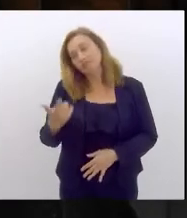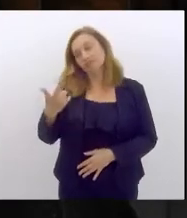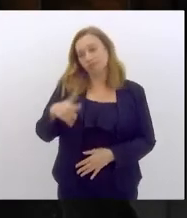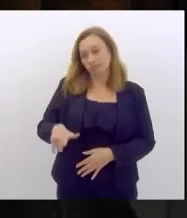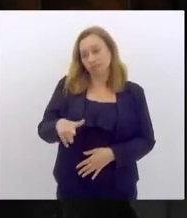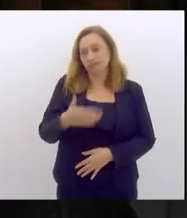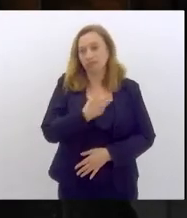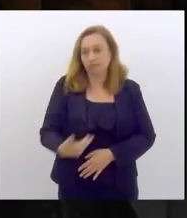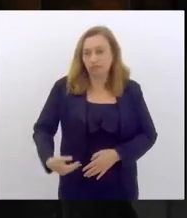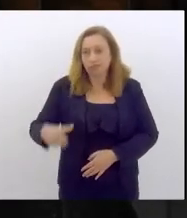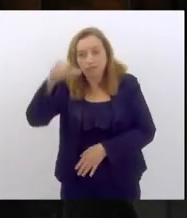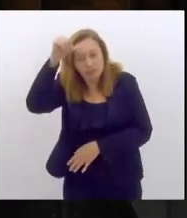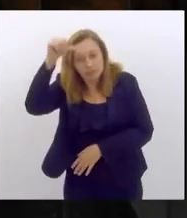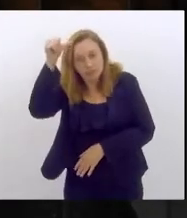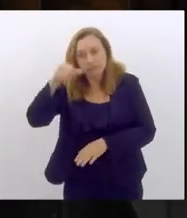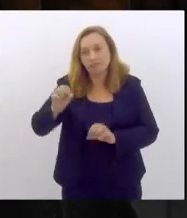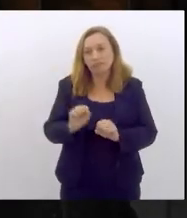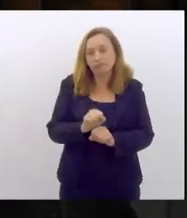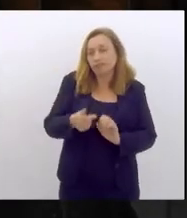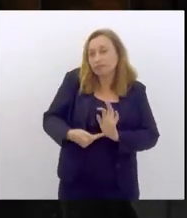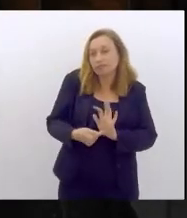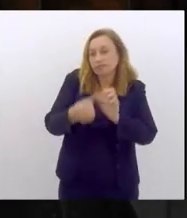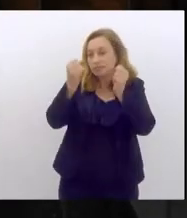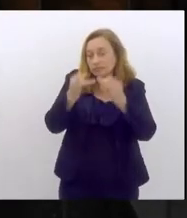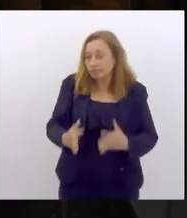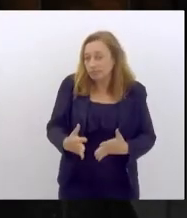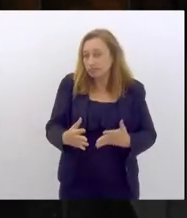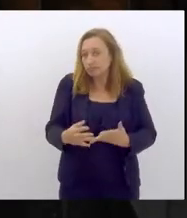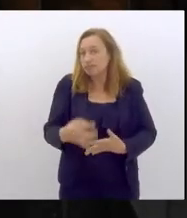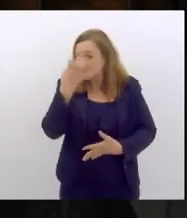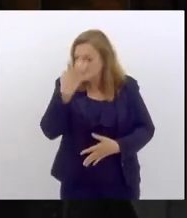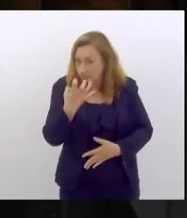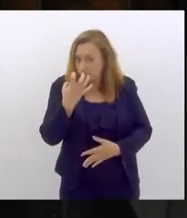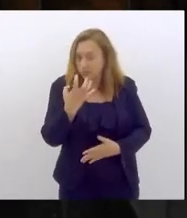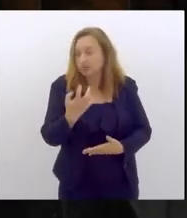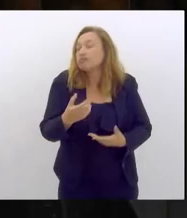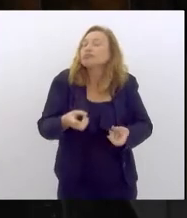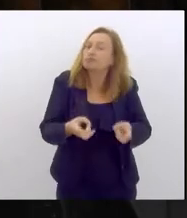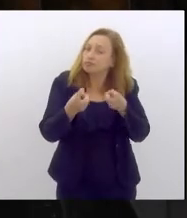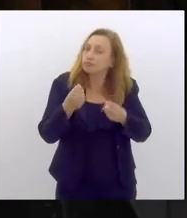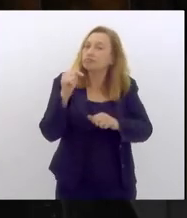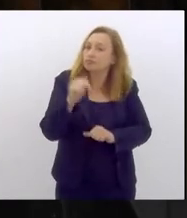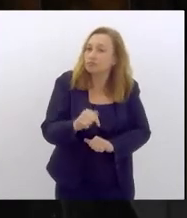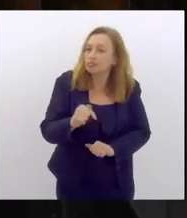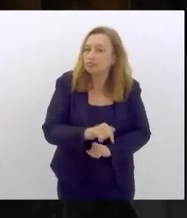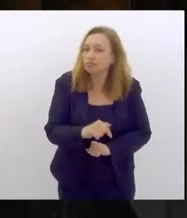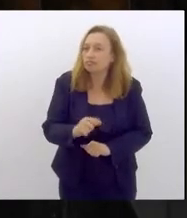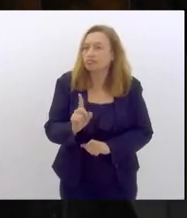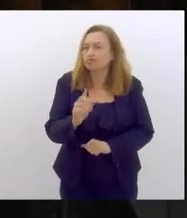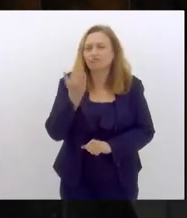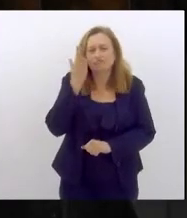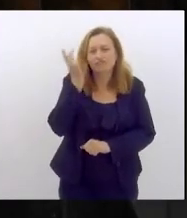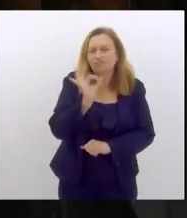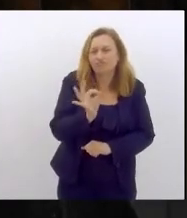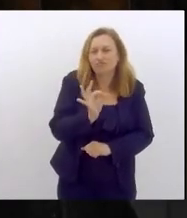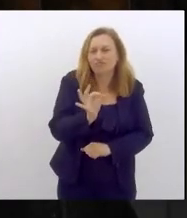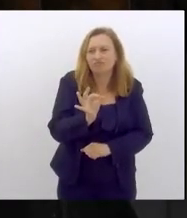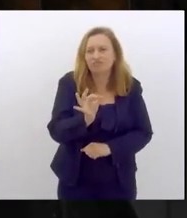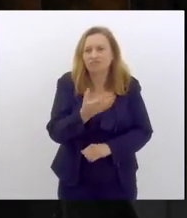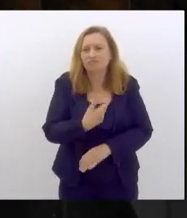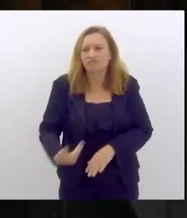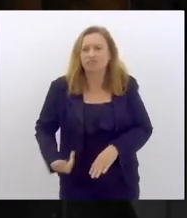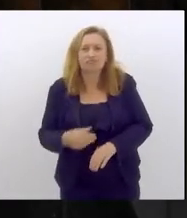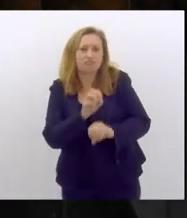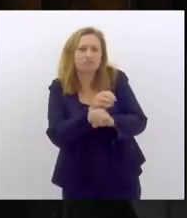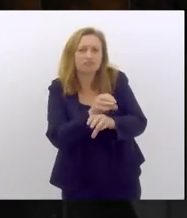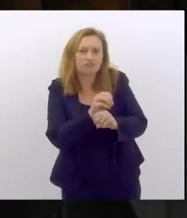o governo Cláudio Castro deixa isso muito claro. Isso é seríssimo. A gente percebe aqui que não se entende de educação nesse governo.